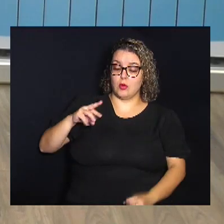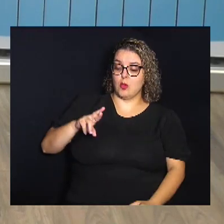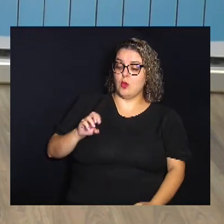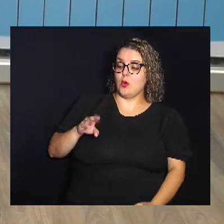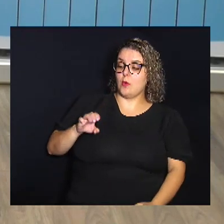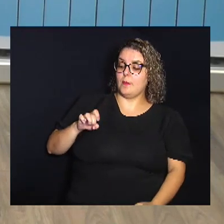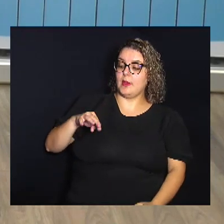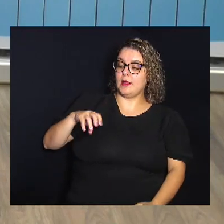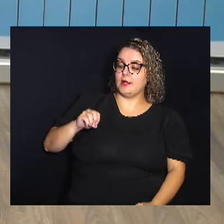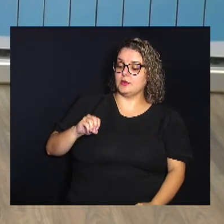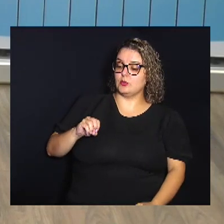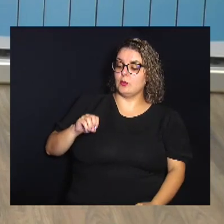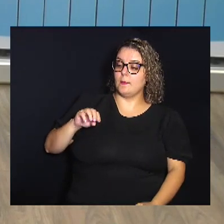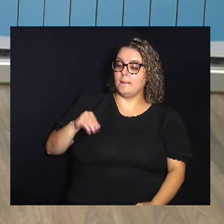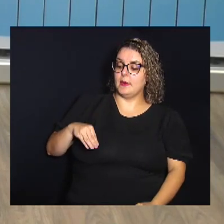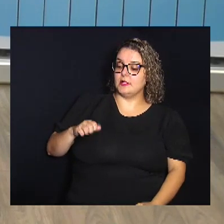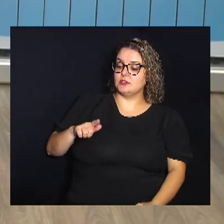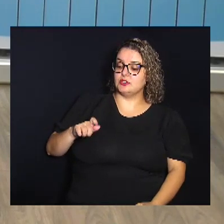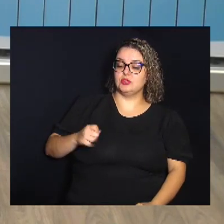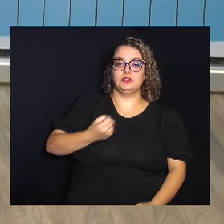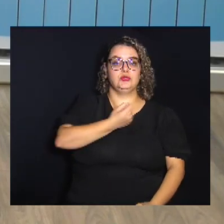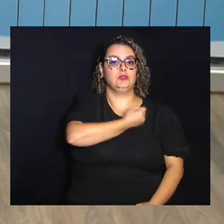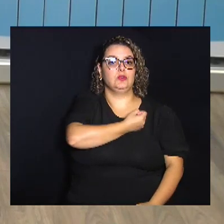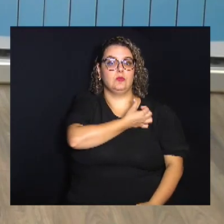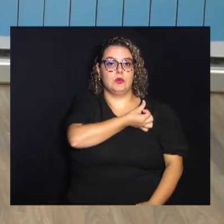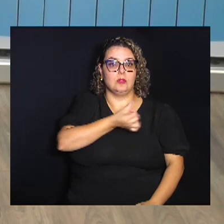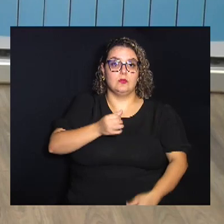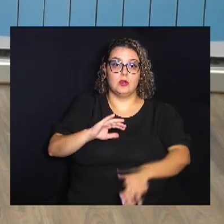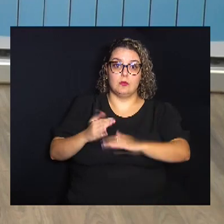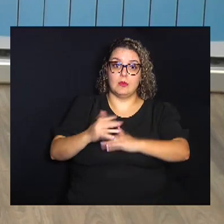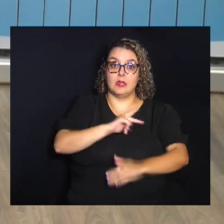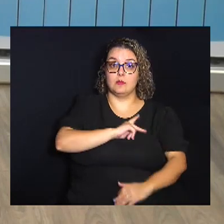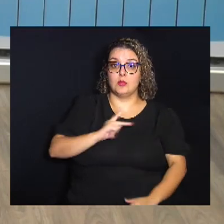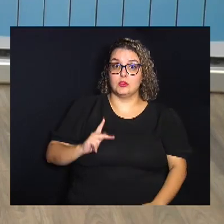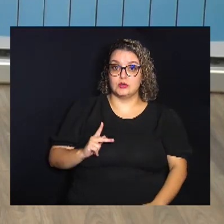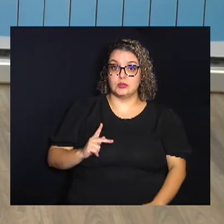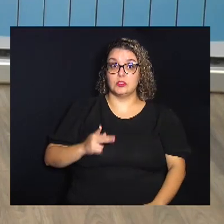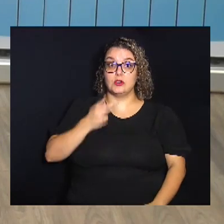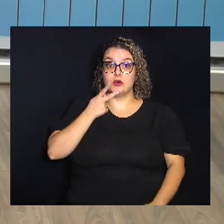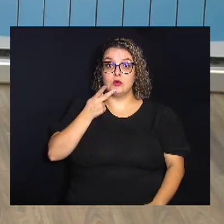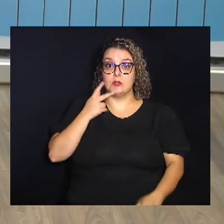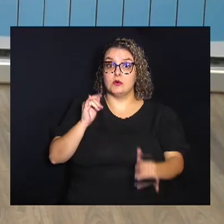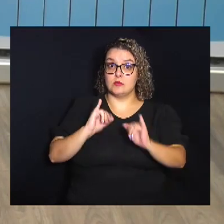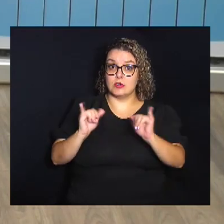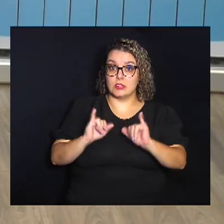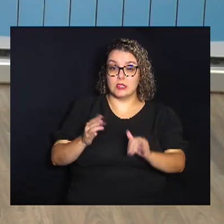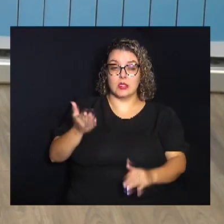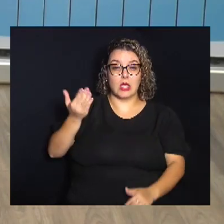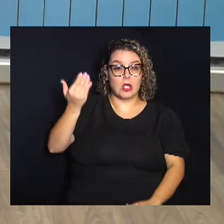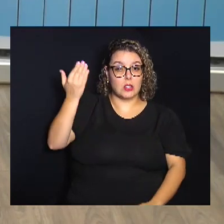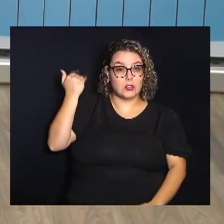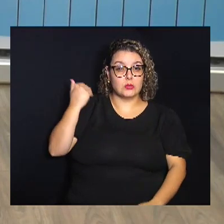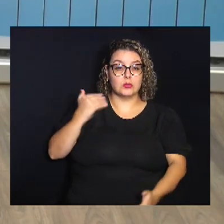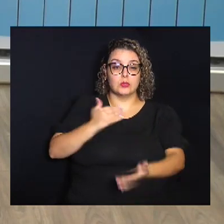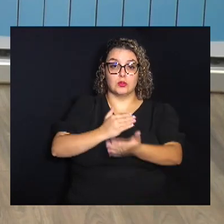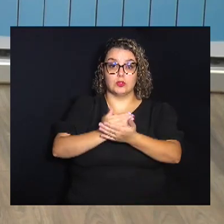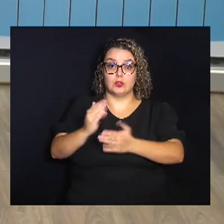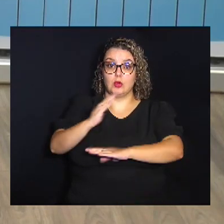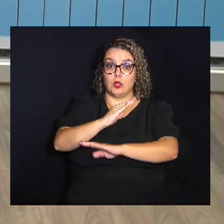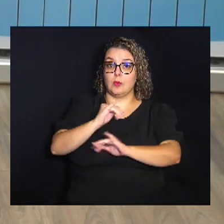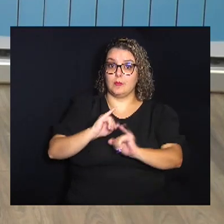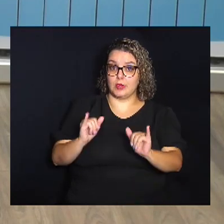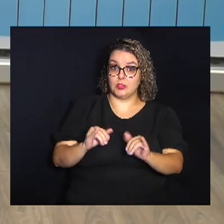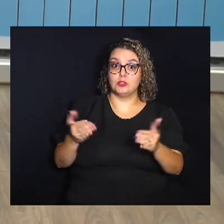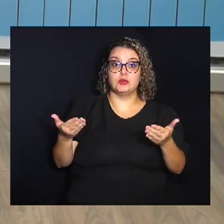número 66, no bairro Ponte Preta. E eu vou reforçar aqui, então, a nossa campanha que nós falamos lá no comecinho do Câmara Notícia